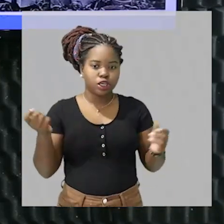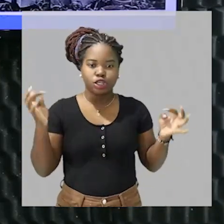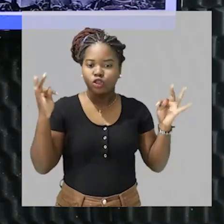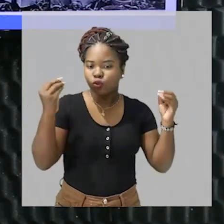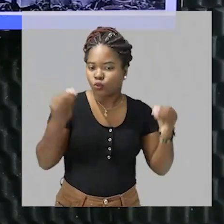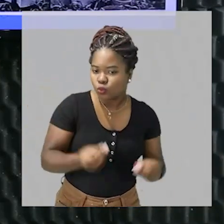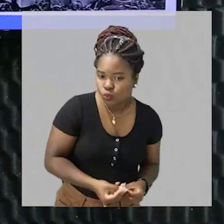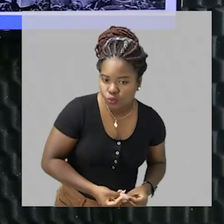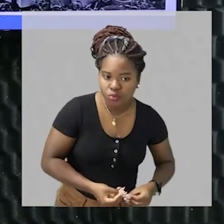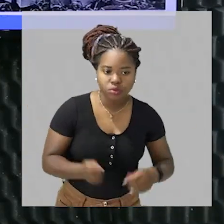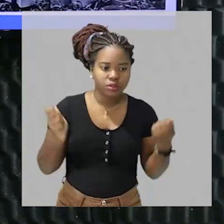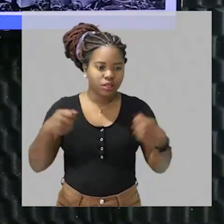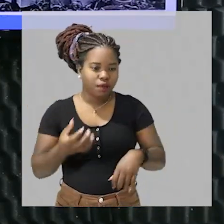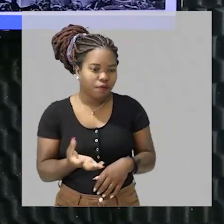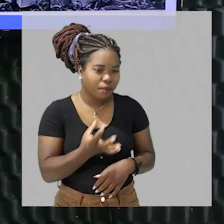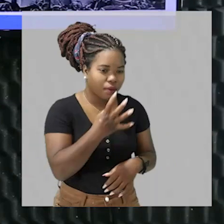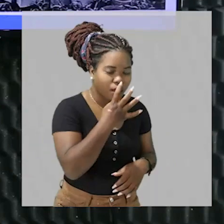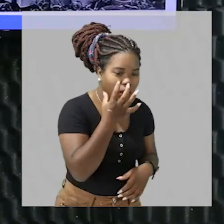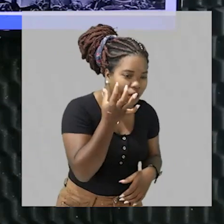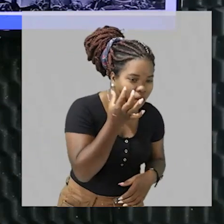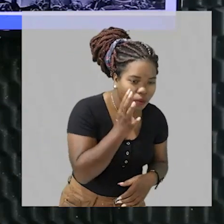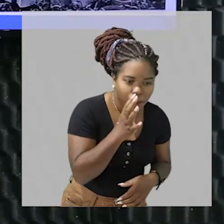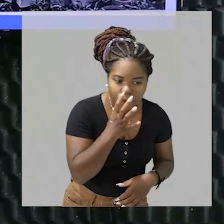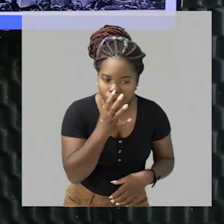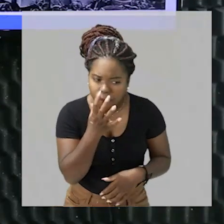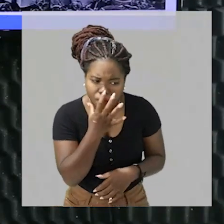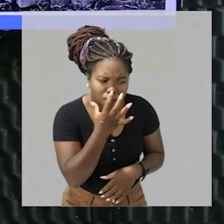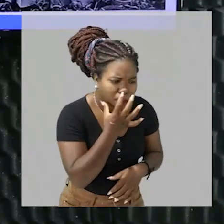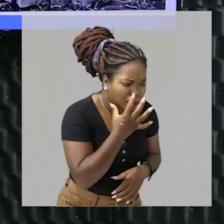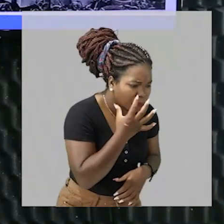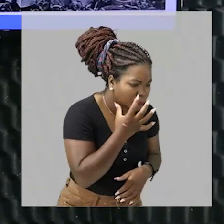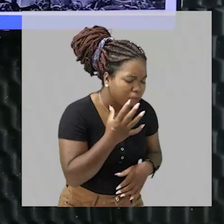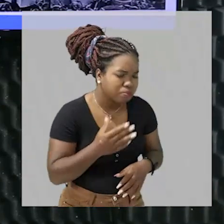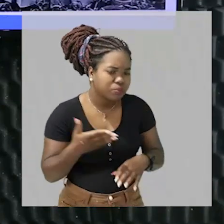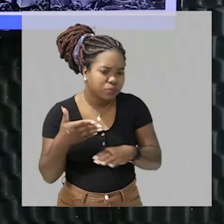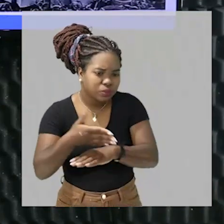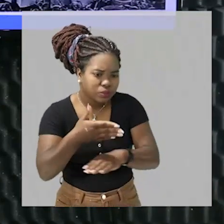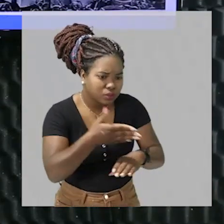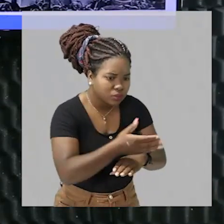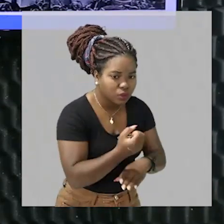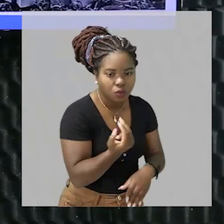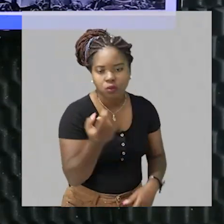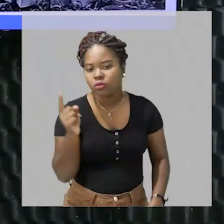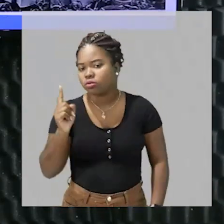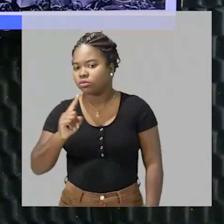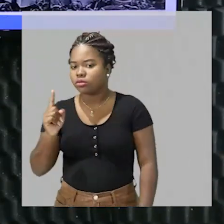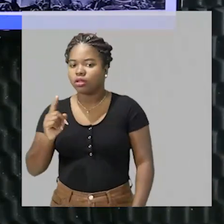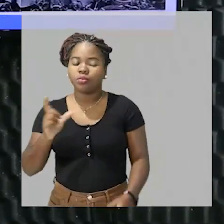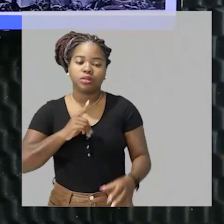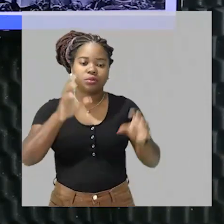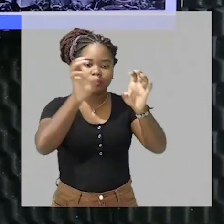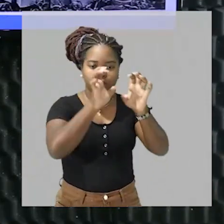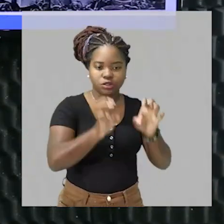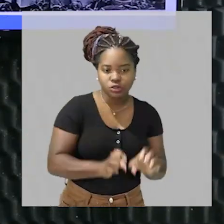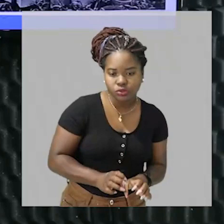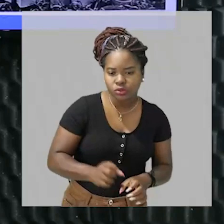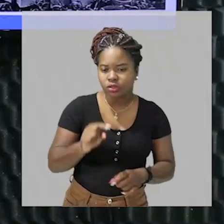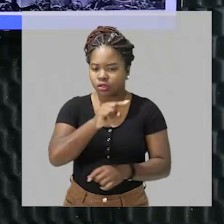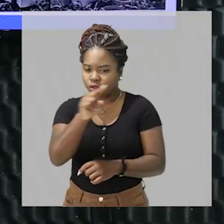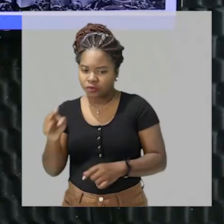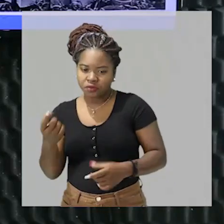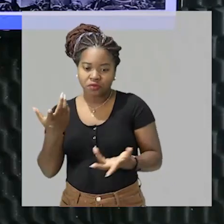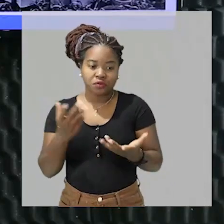letras, as tuas palavras eram formadas a partir da estrutura física, onde você intervinha na obra e ao mesmo